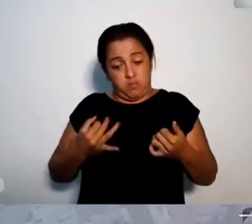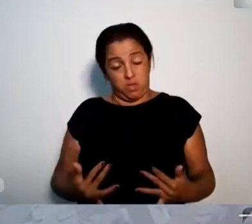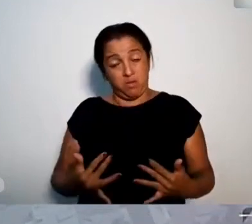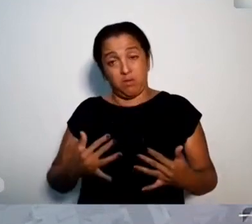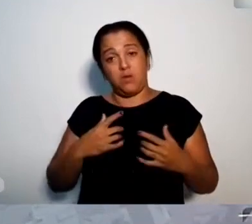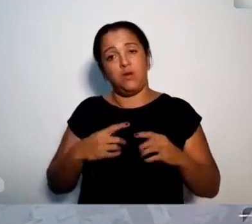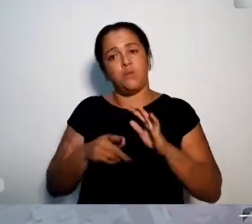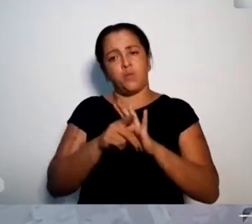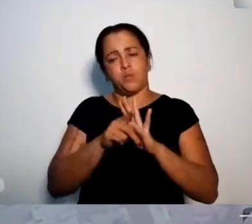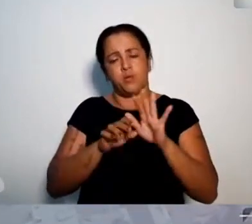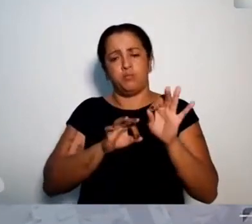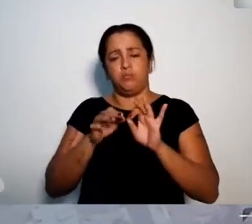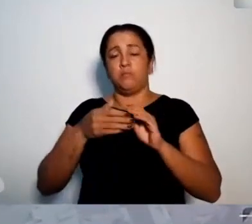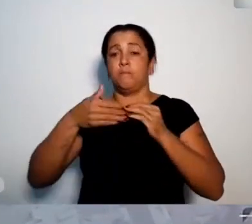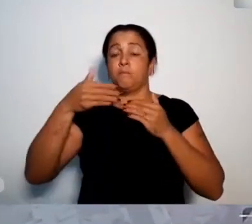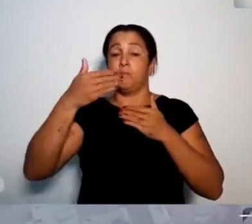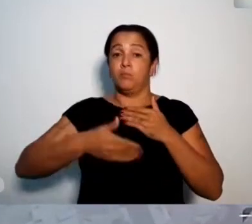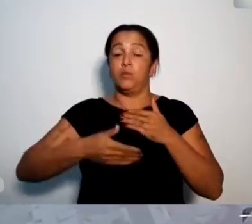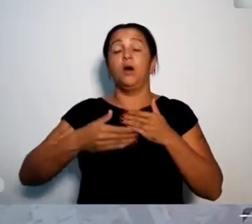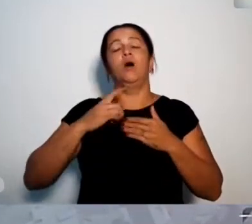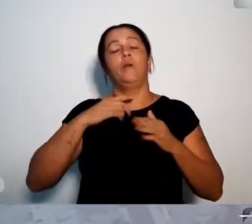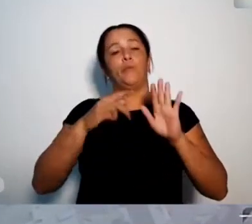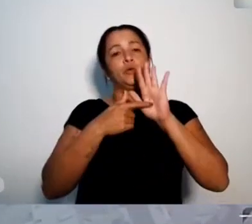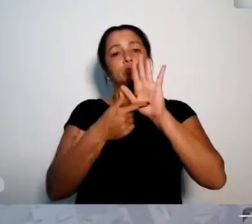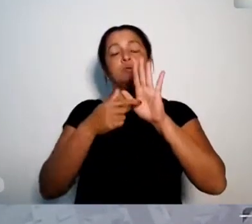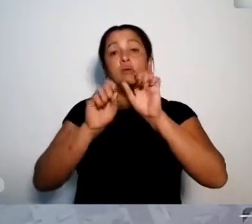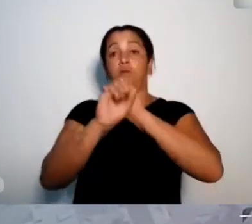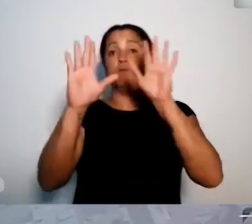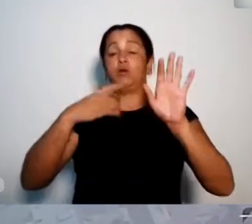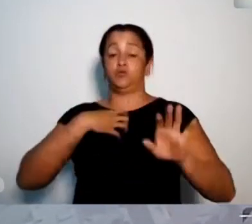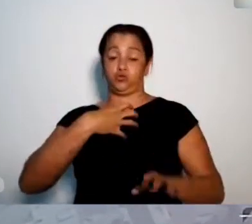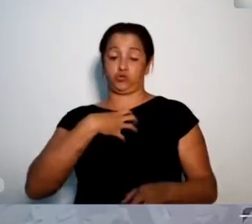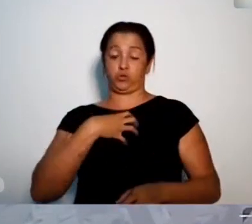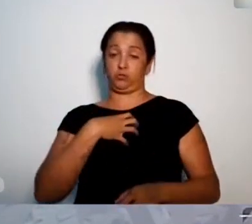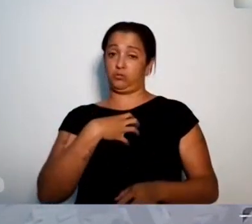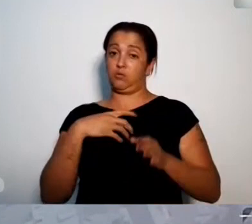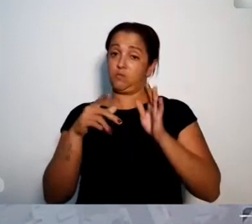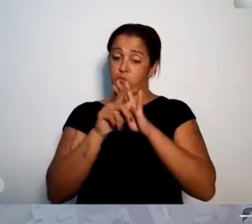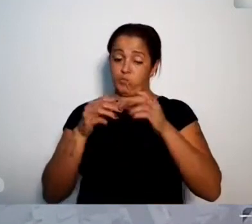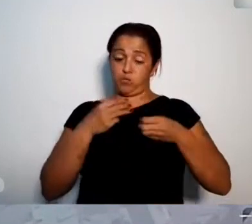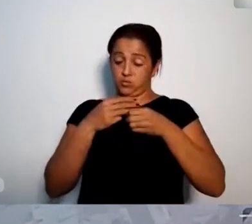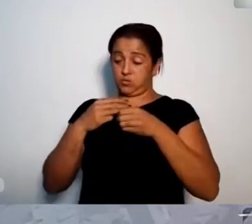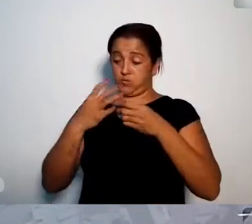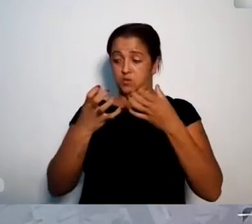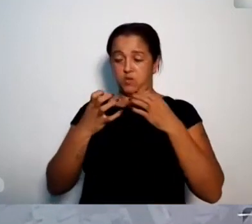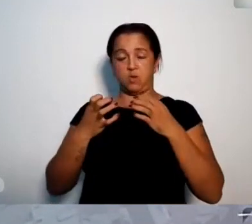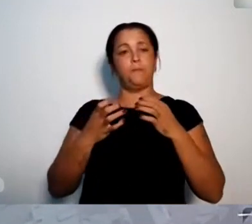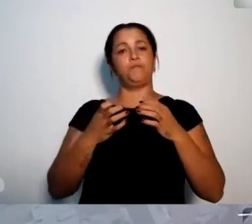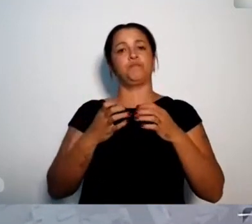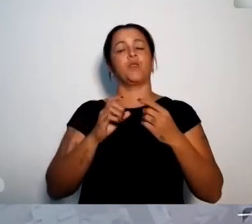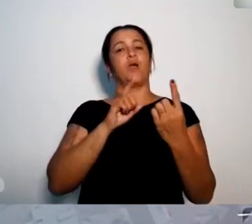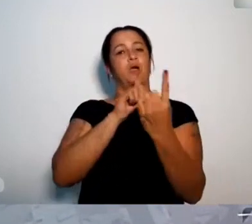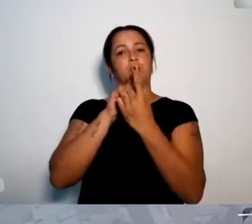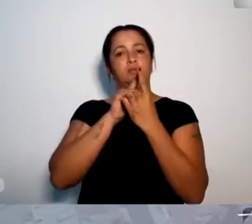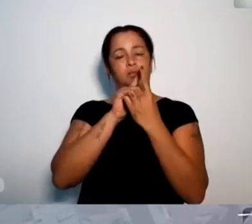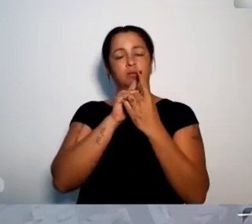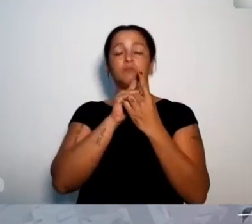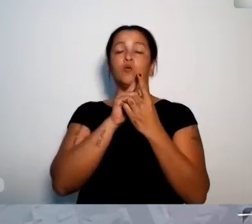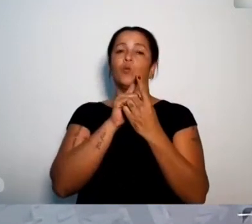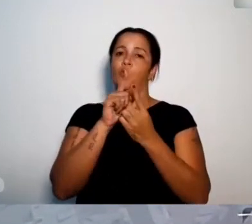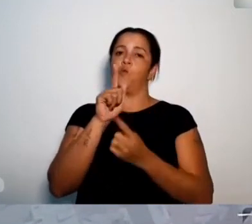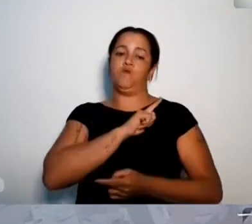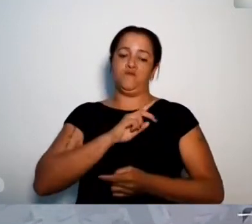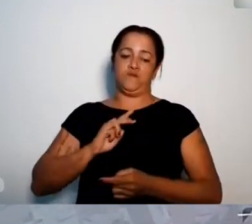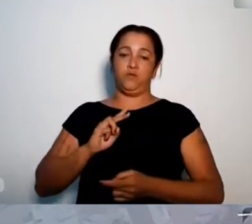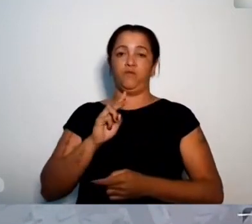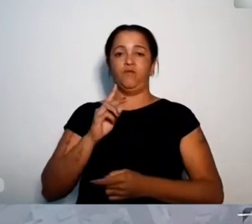projeto, porque ele é uma forma de que o município busca atender aquilo que o governo federal propõe, para